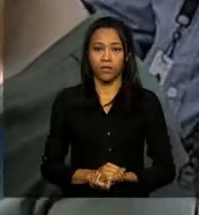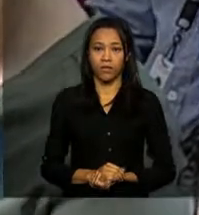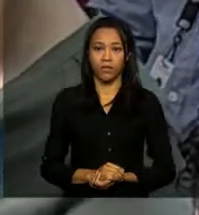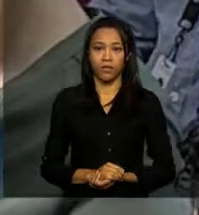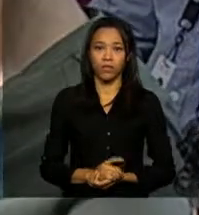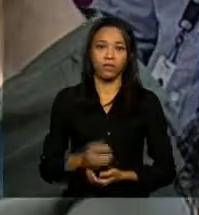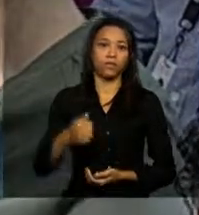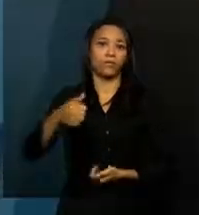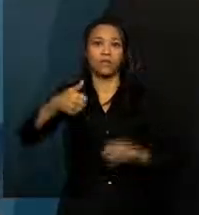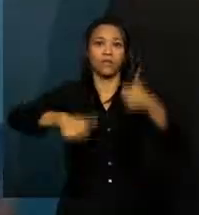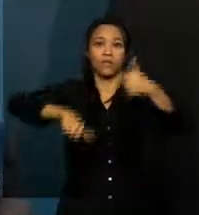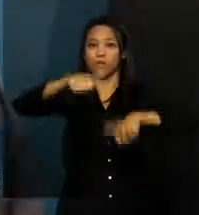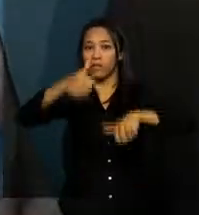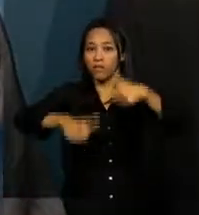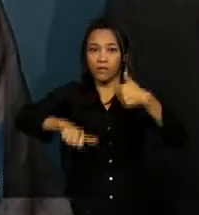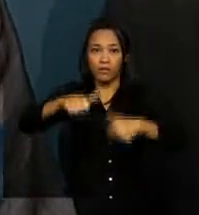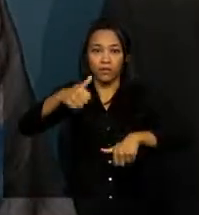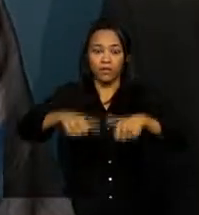Avaliação.